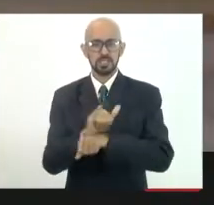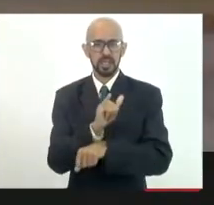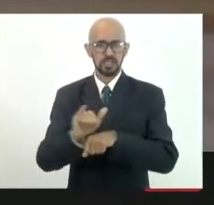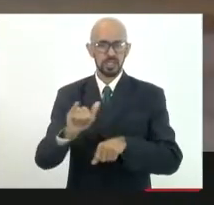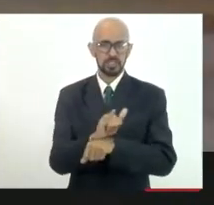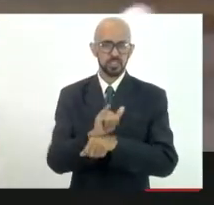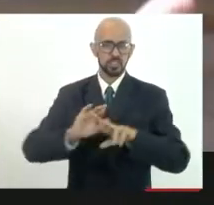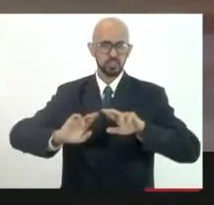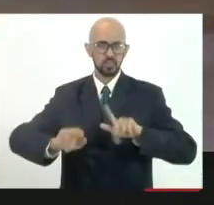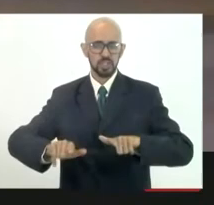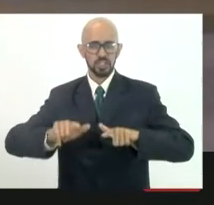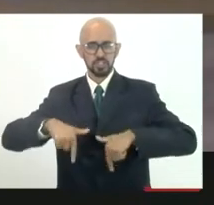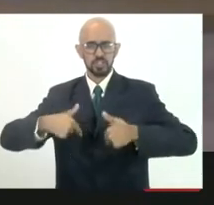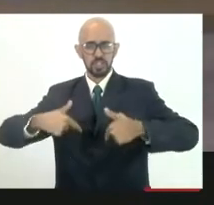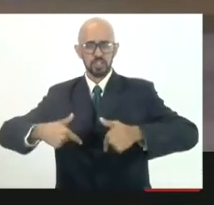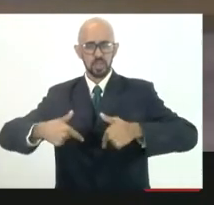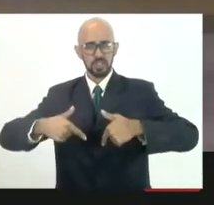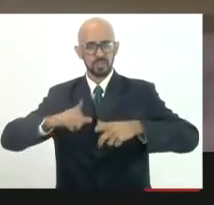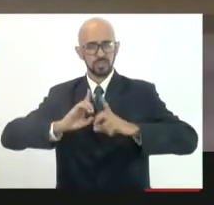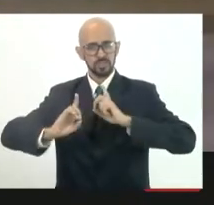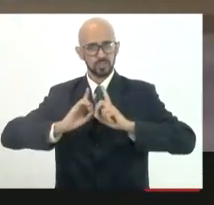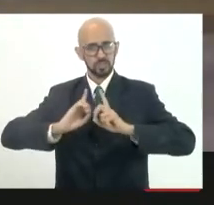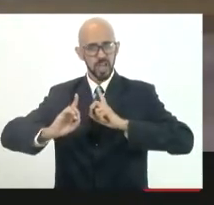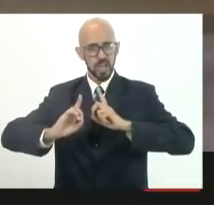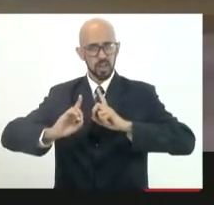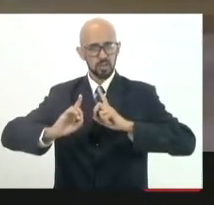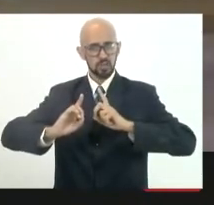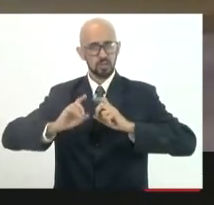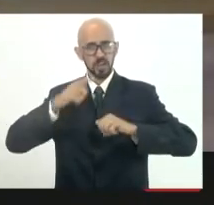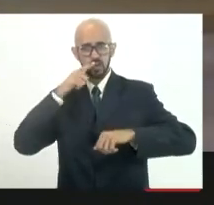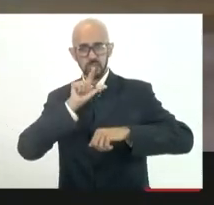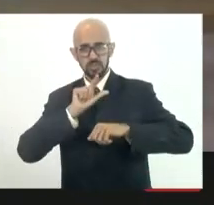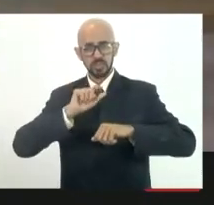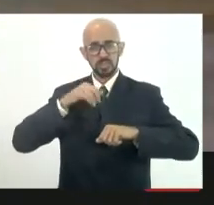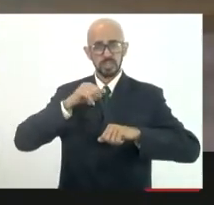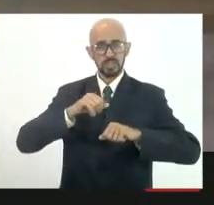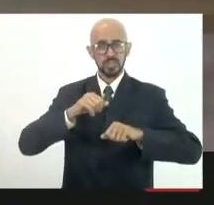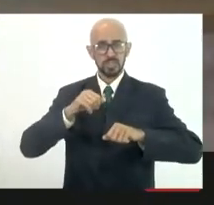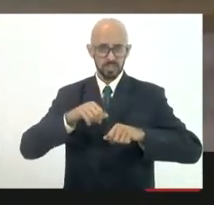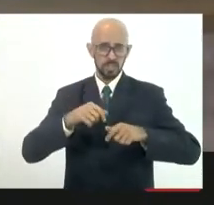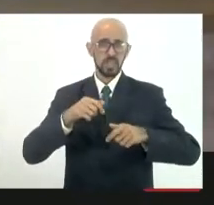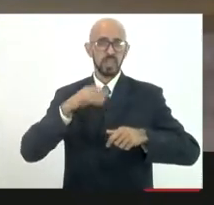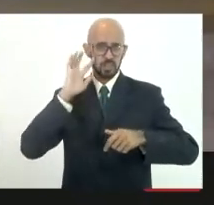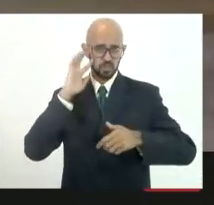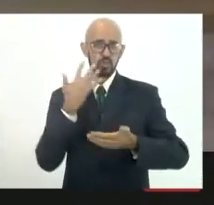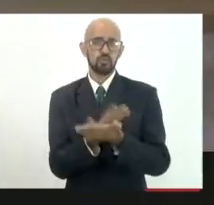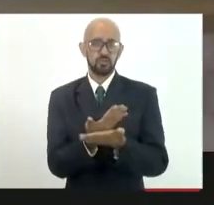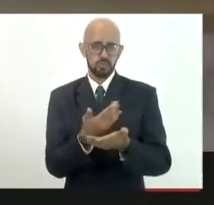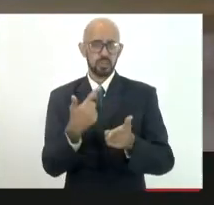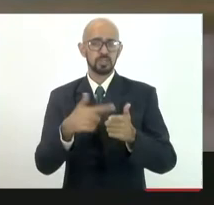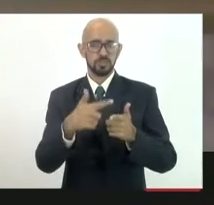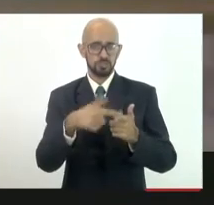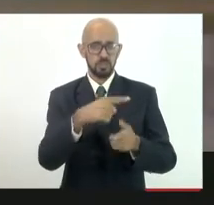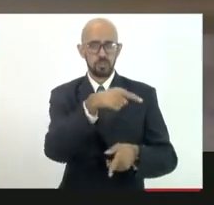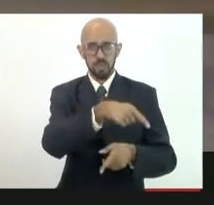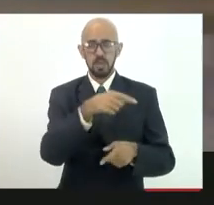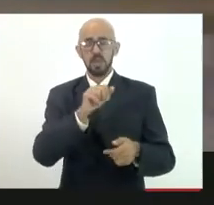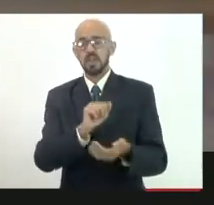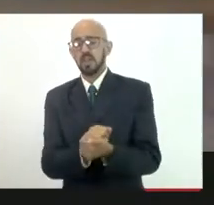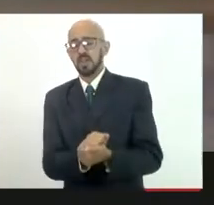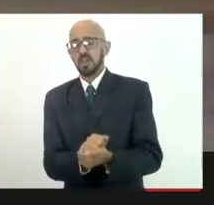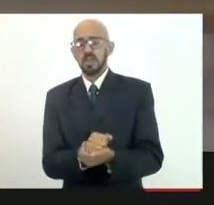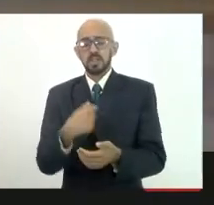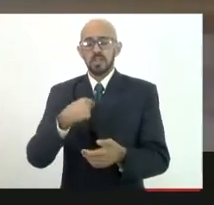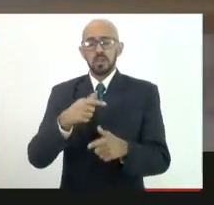de atuação e de diálogo para o enfrentamento desse tema. E aí é nesse ponto que eu entro para a gente